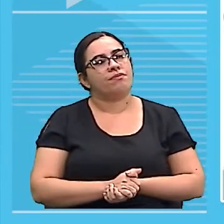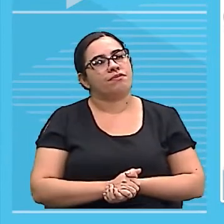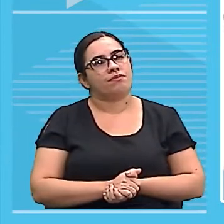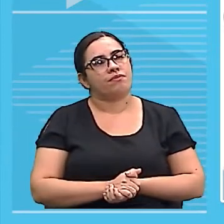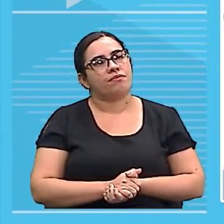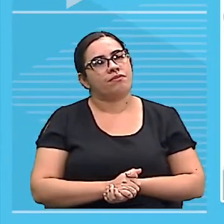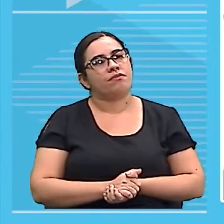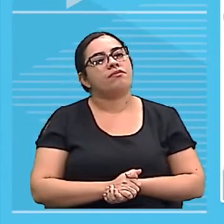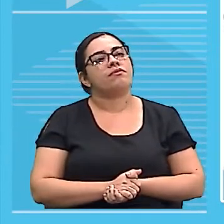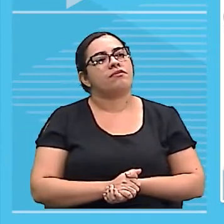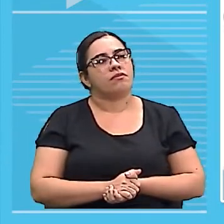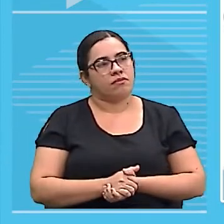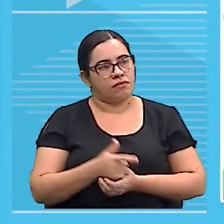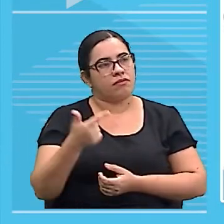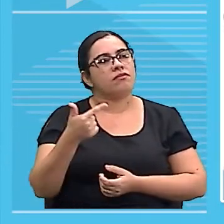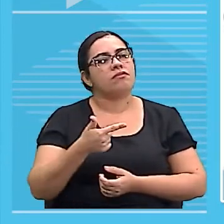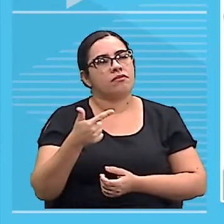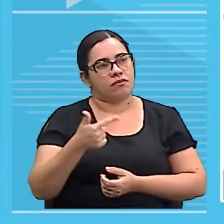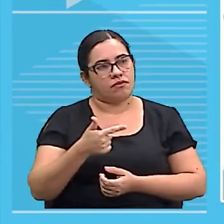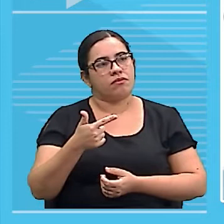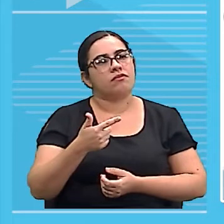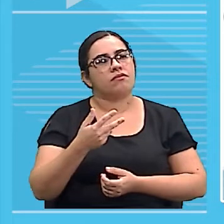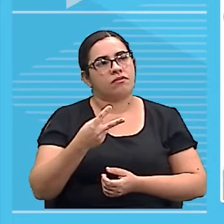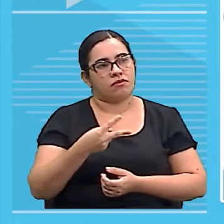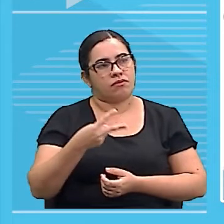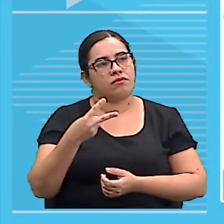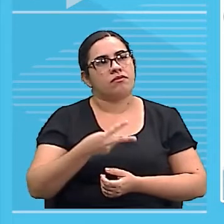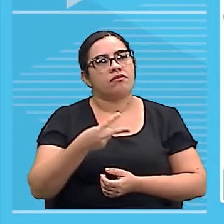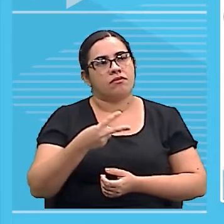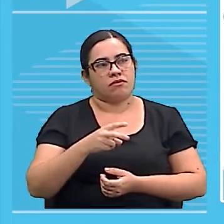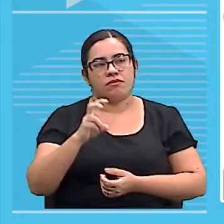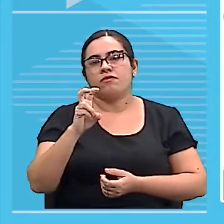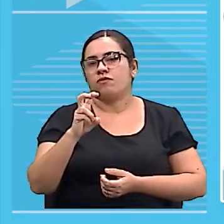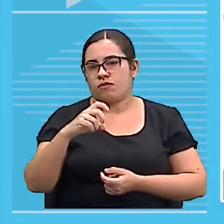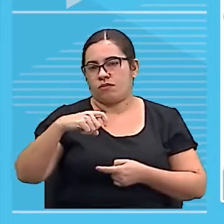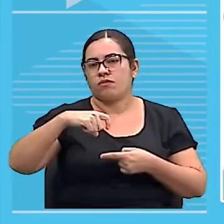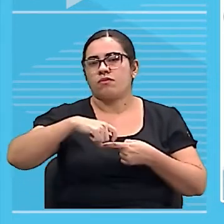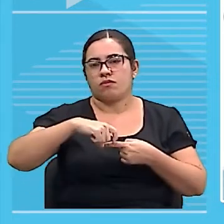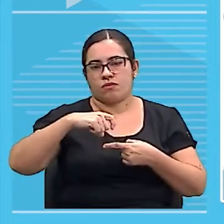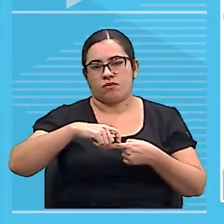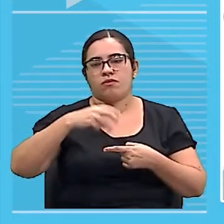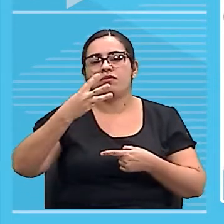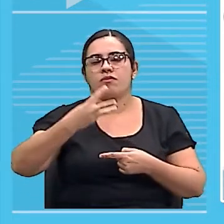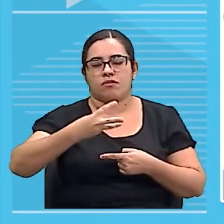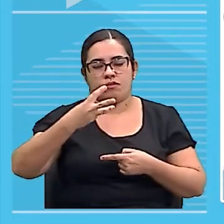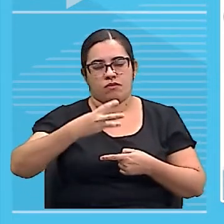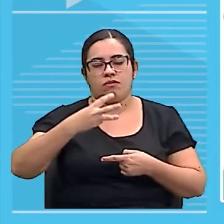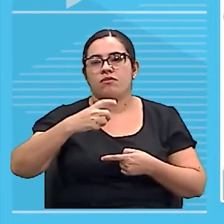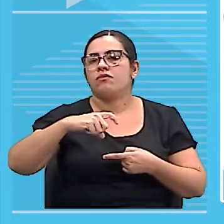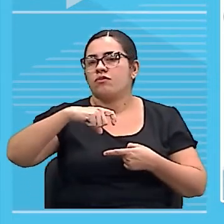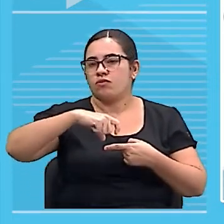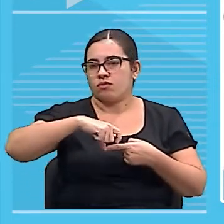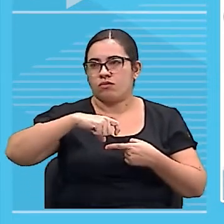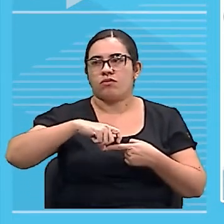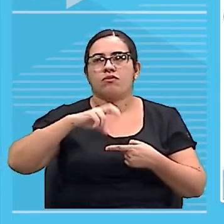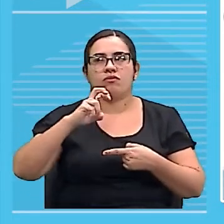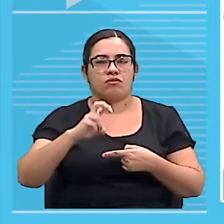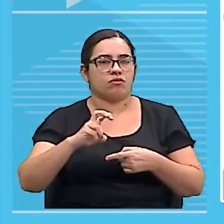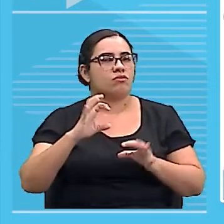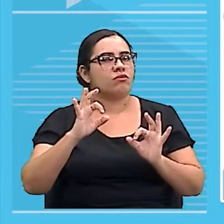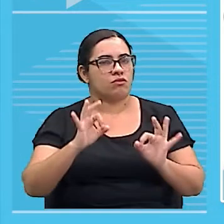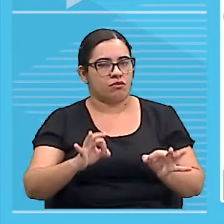15 homens e o terceiro é de cinco homens também